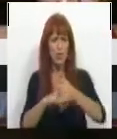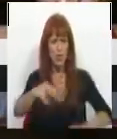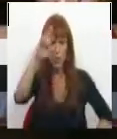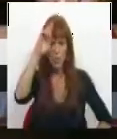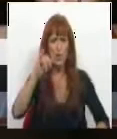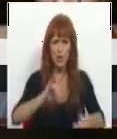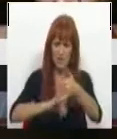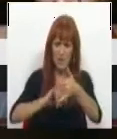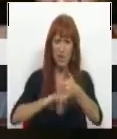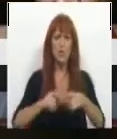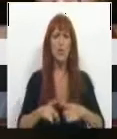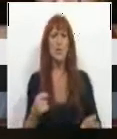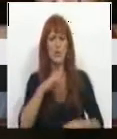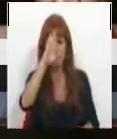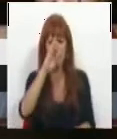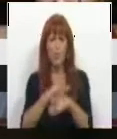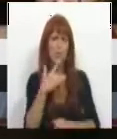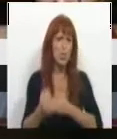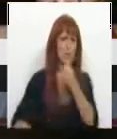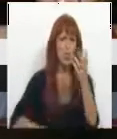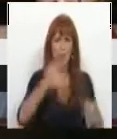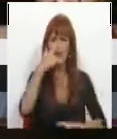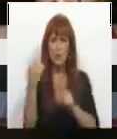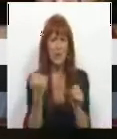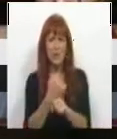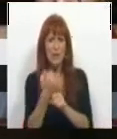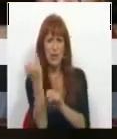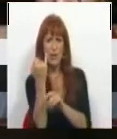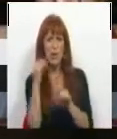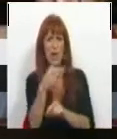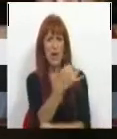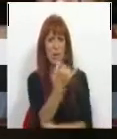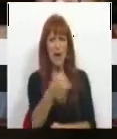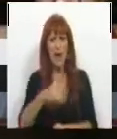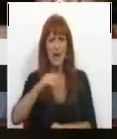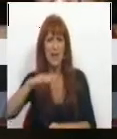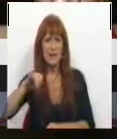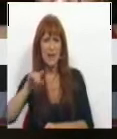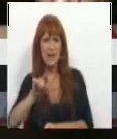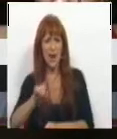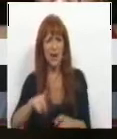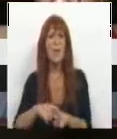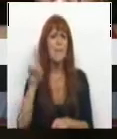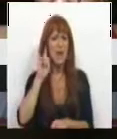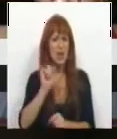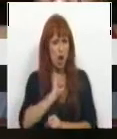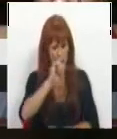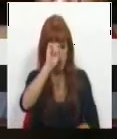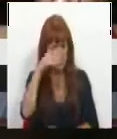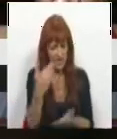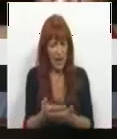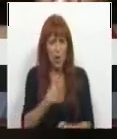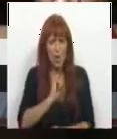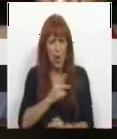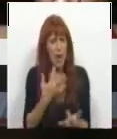esforço militante e empenhado de tantas pessoas que trabalham em instituições particulares de solidariedade social, que merecem o nosso respeito,